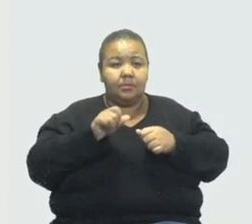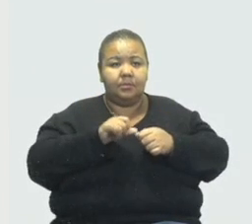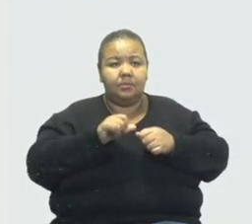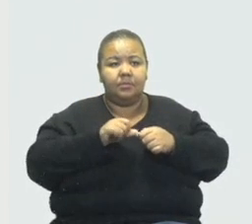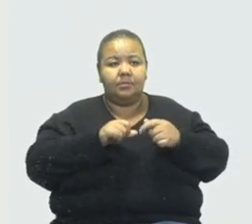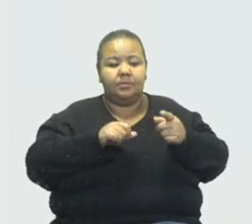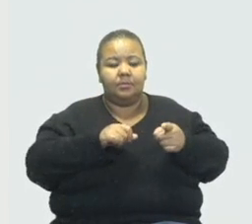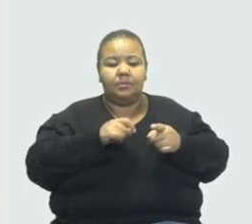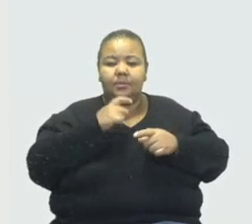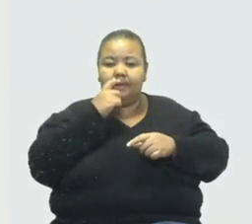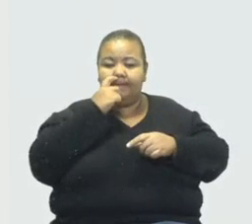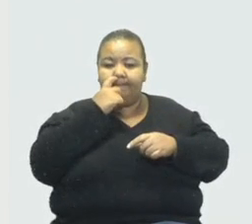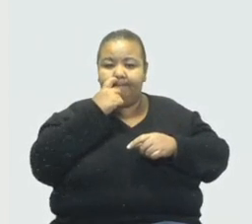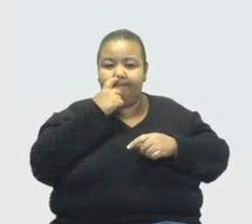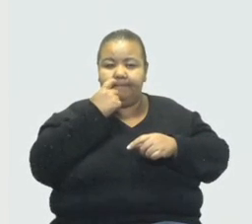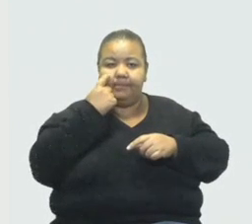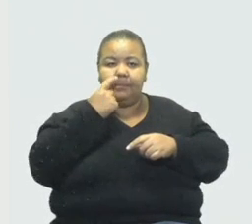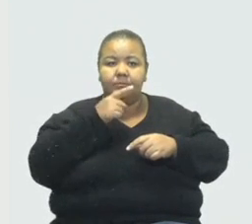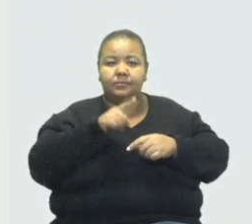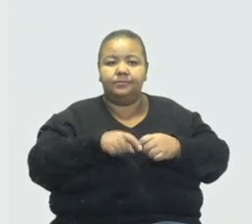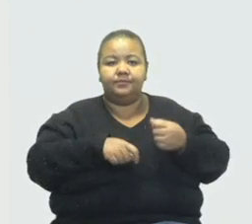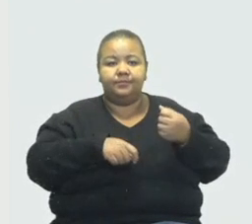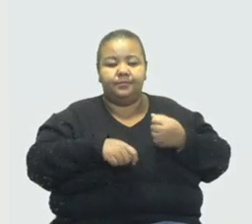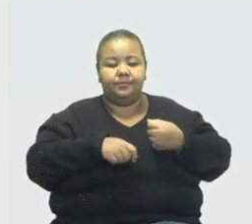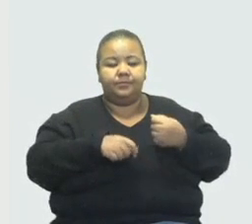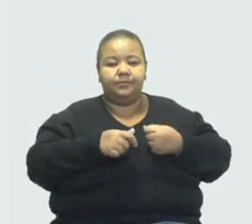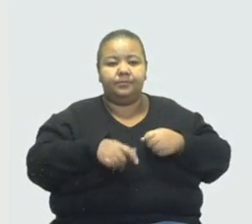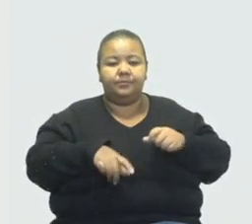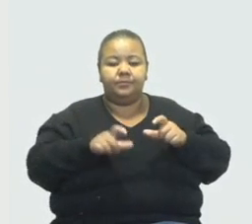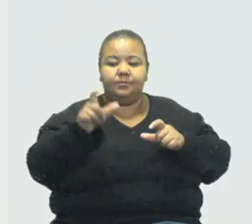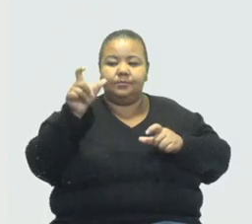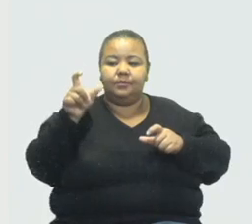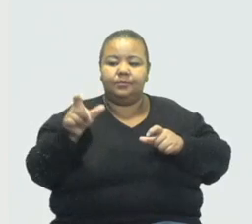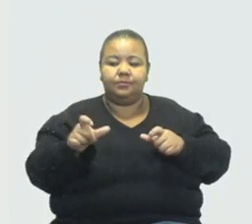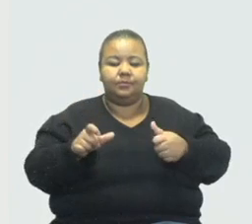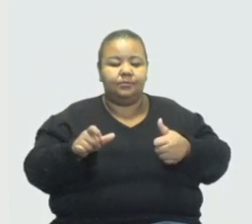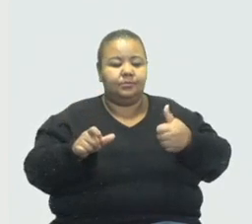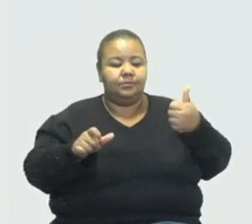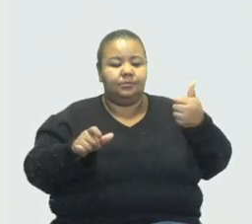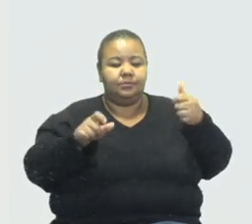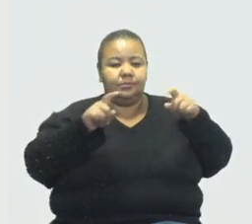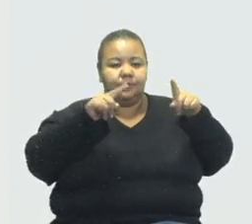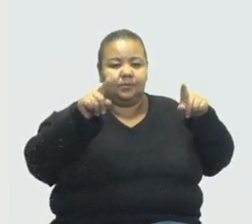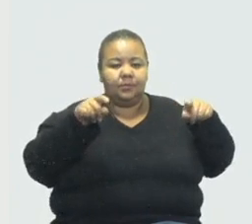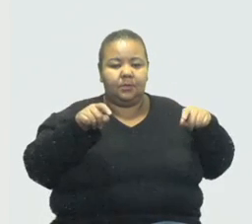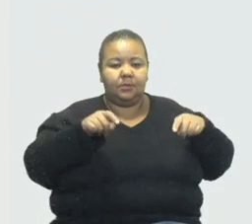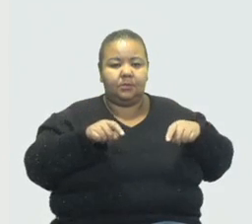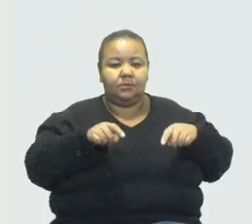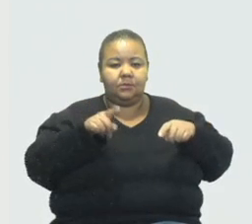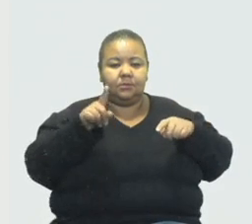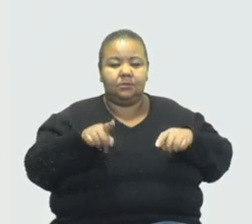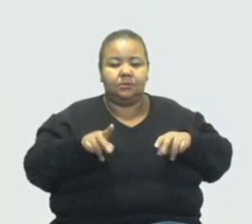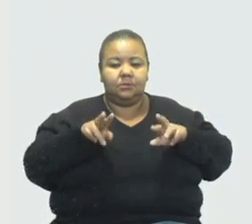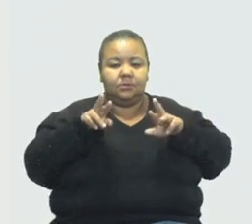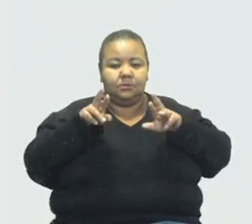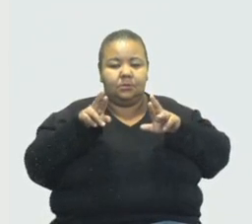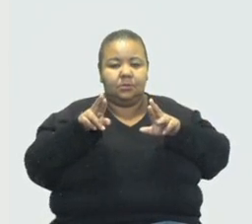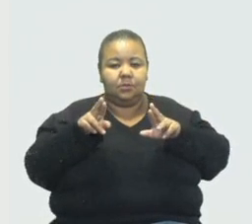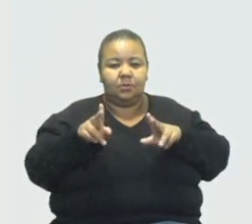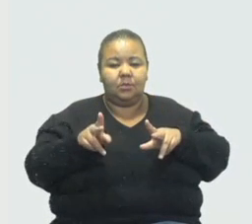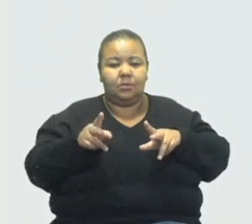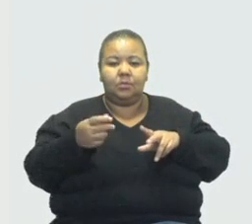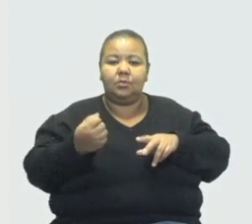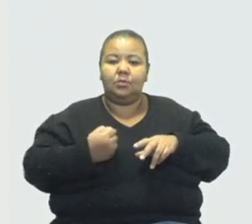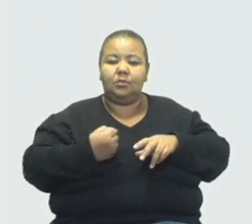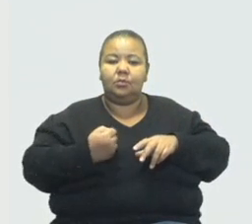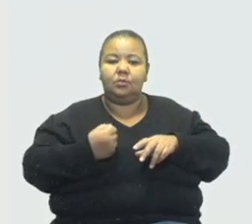produto. Verificando se o número de colunas da primeira matriz for igual